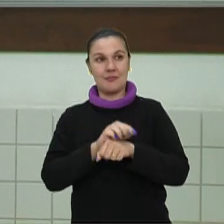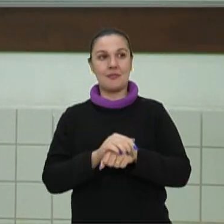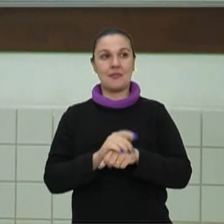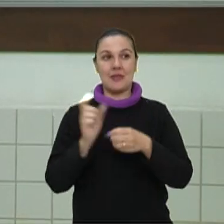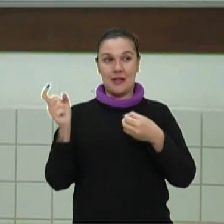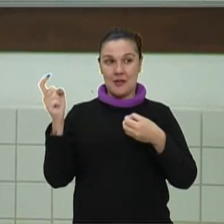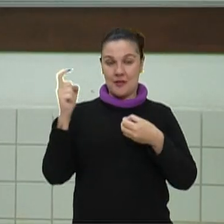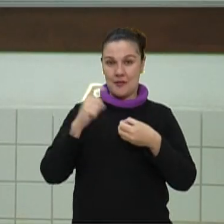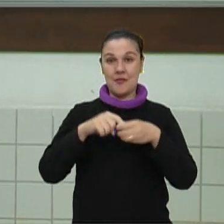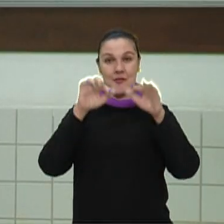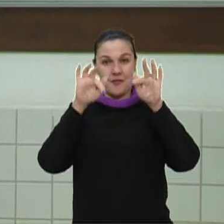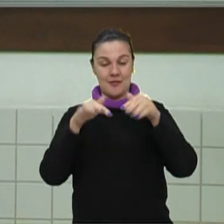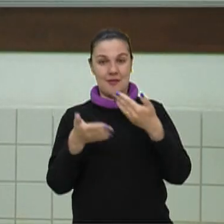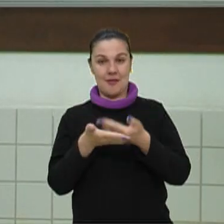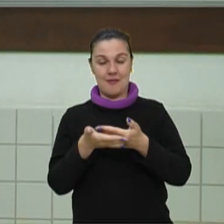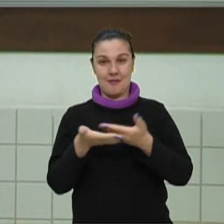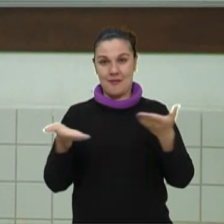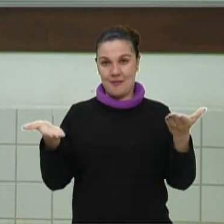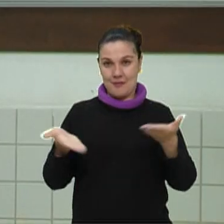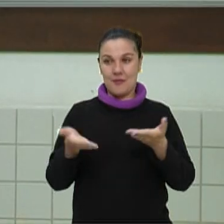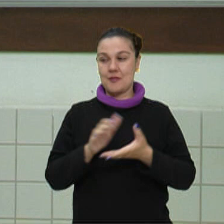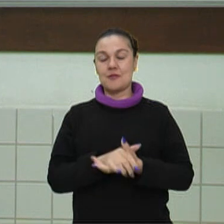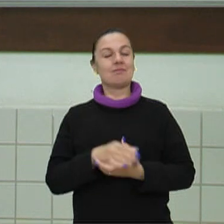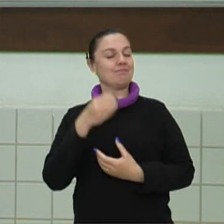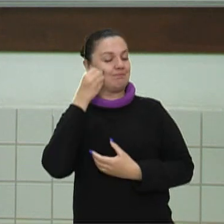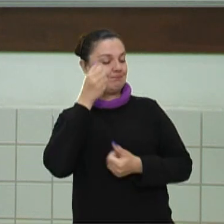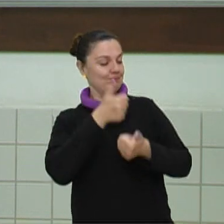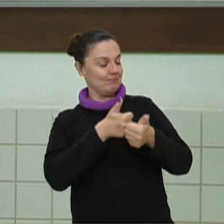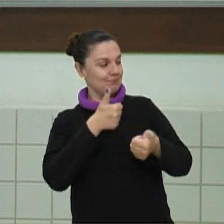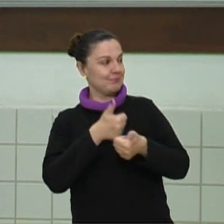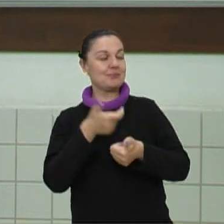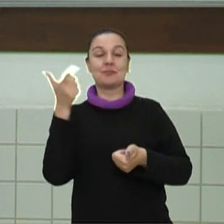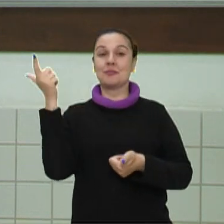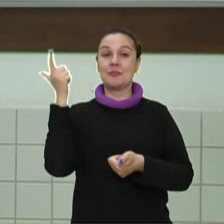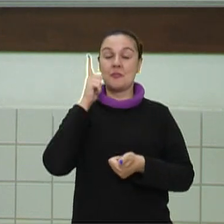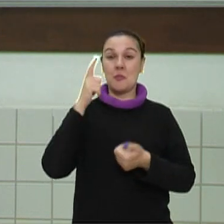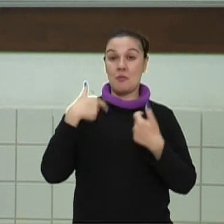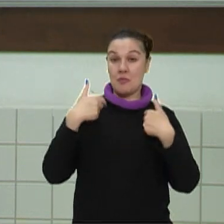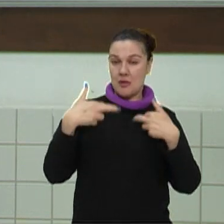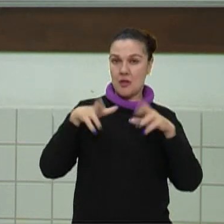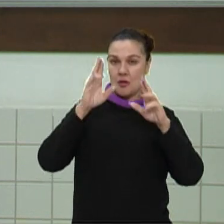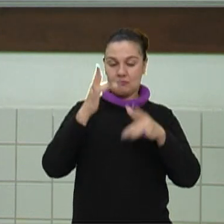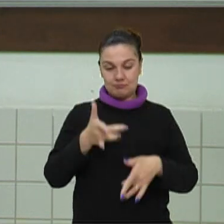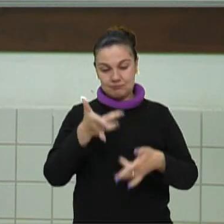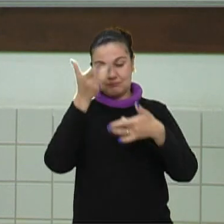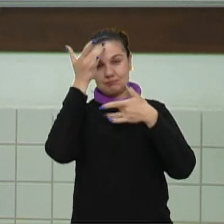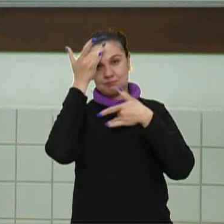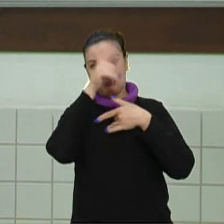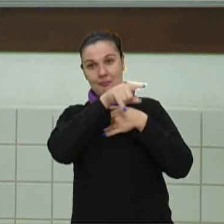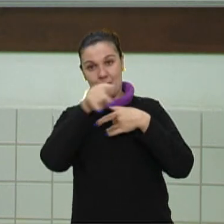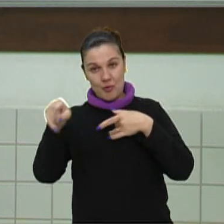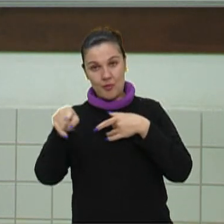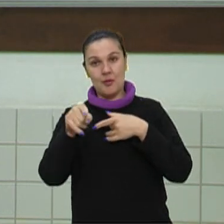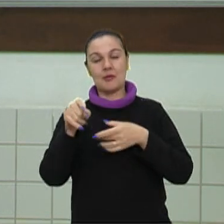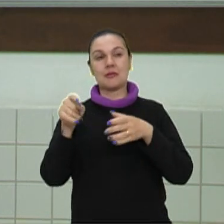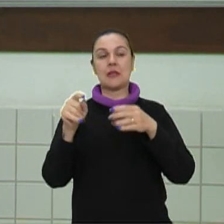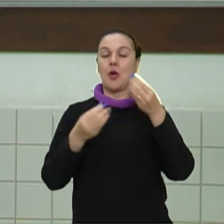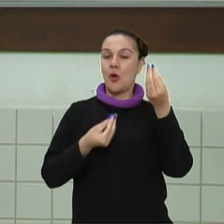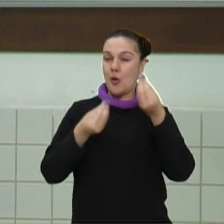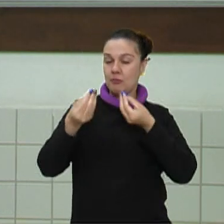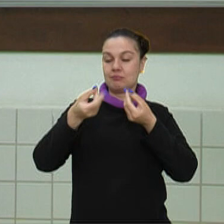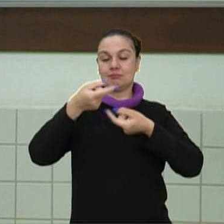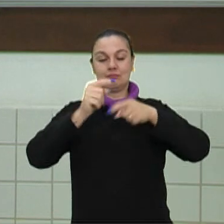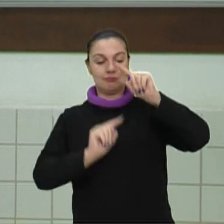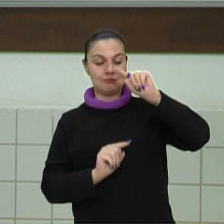gente finalizar a nossa aula de hoje, que vocês tentem fazer esse exercício, que é justamente para fixar na cabeça de vocês essa história de